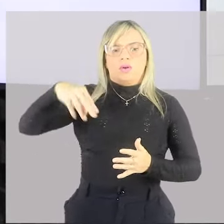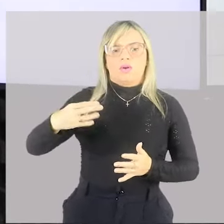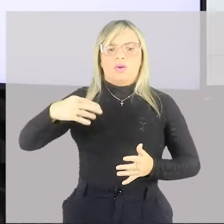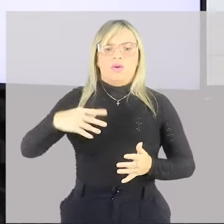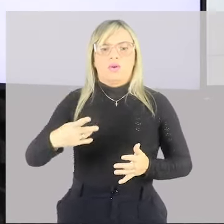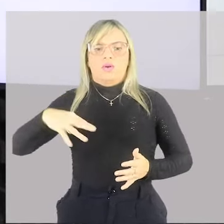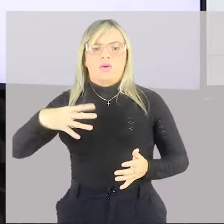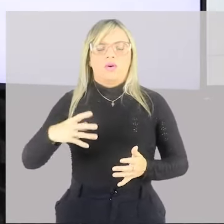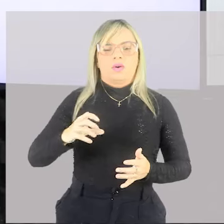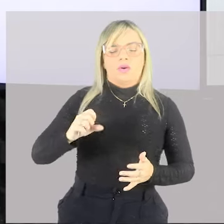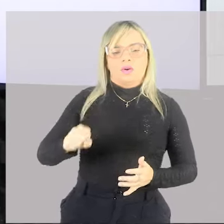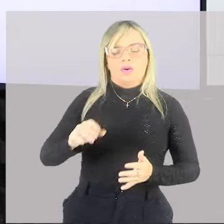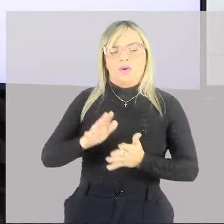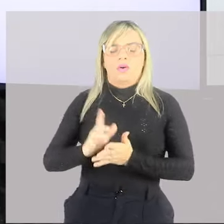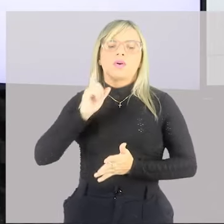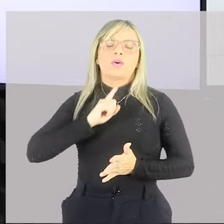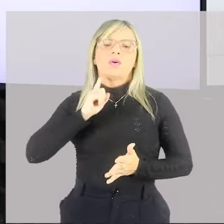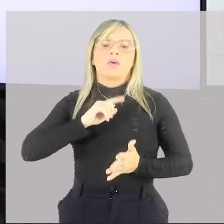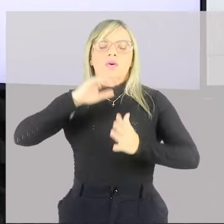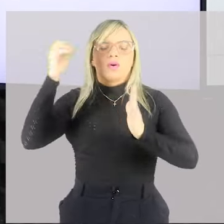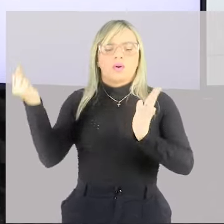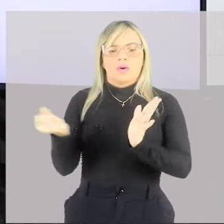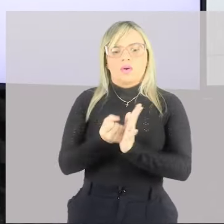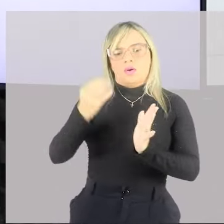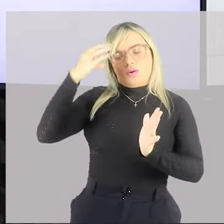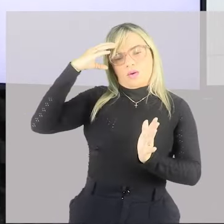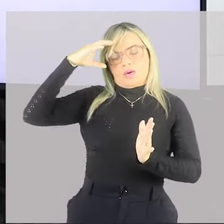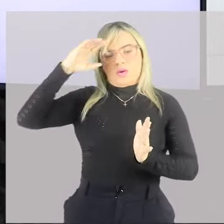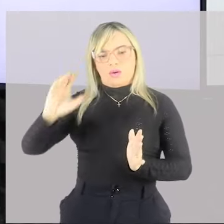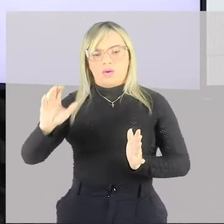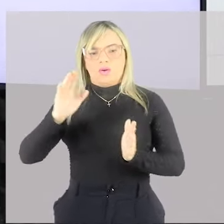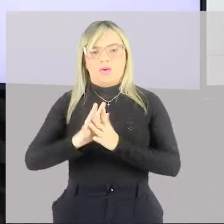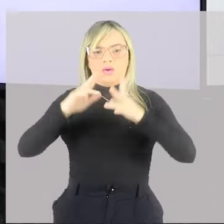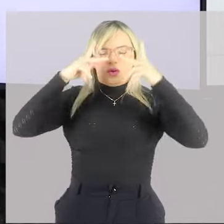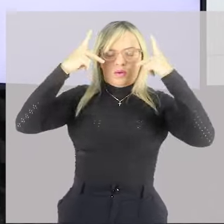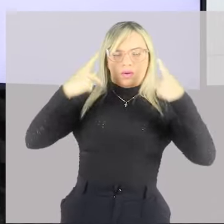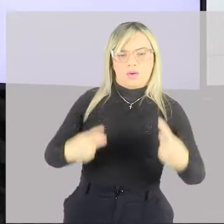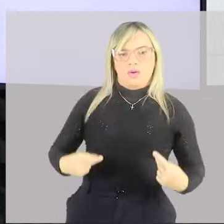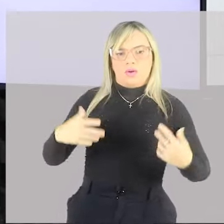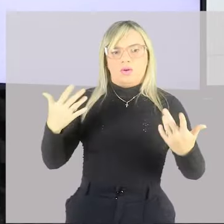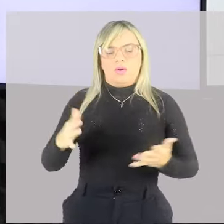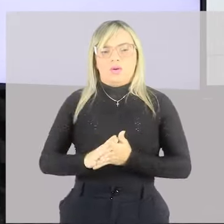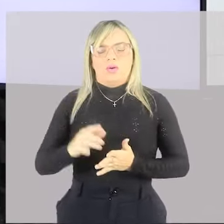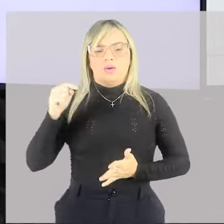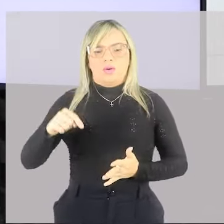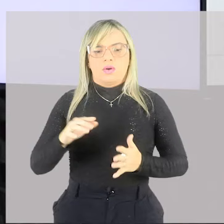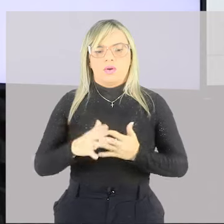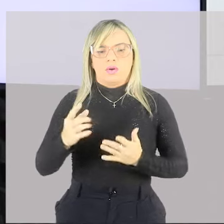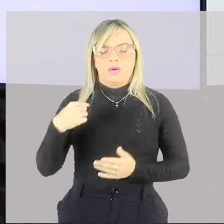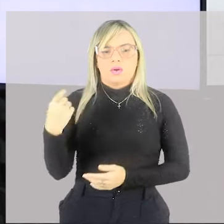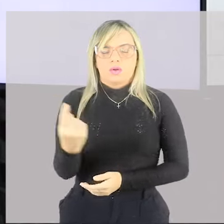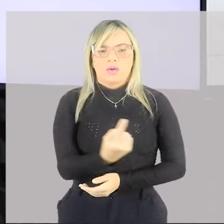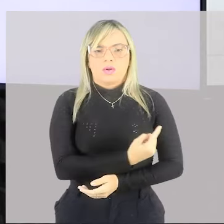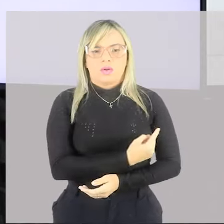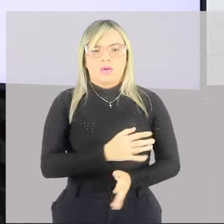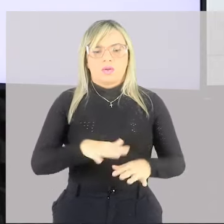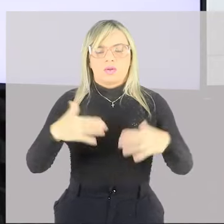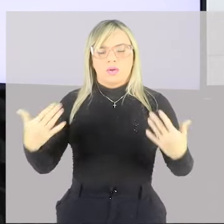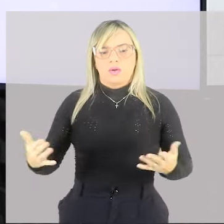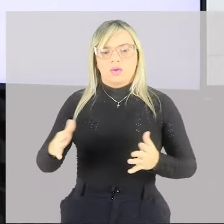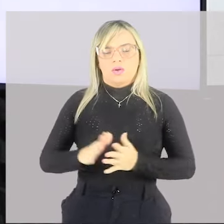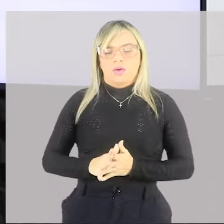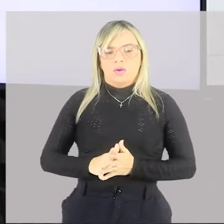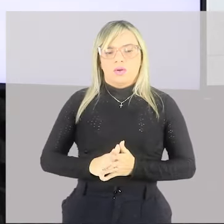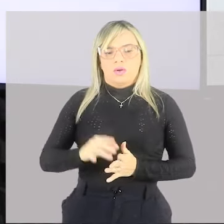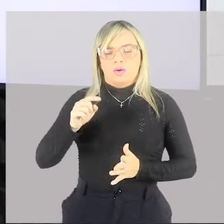é Patrimônio material patrimônio cultural da humanidade dos nossos brasileiros é um dos 14 é isso um dos